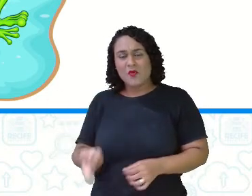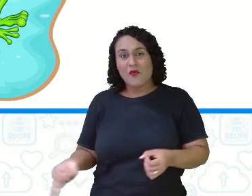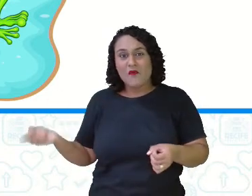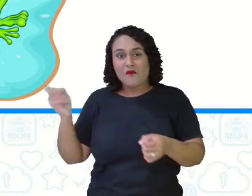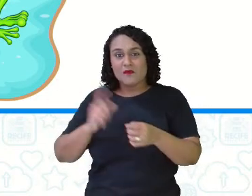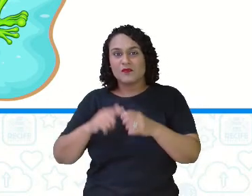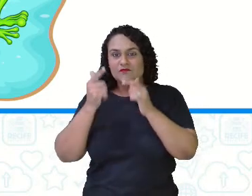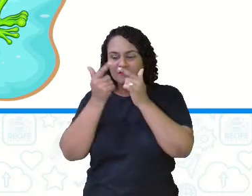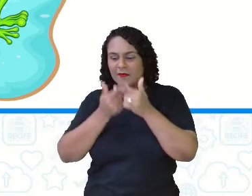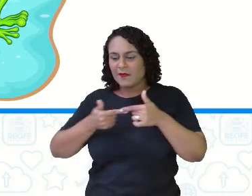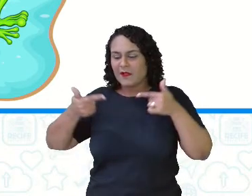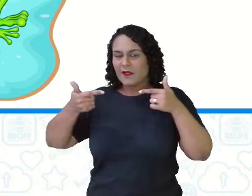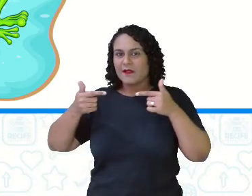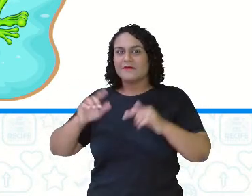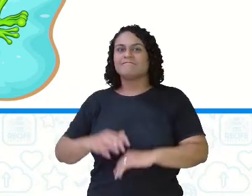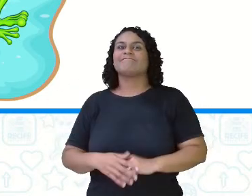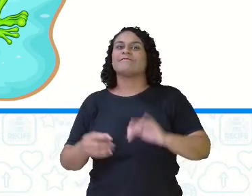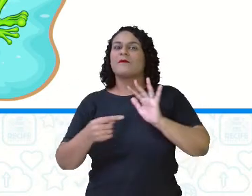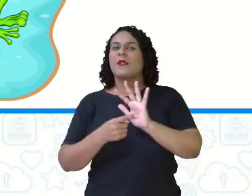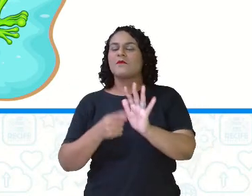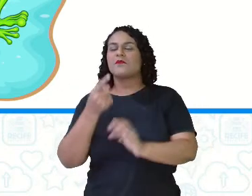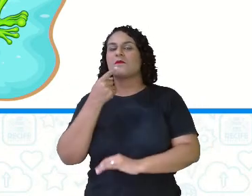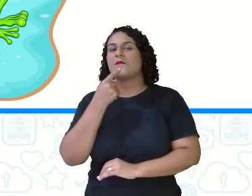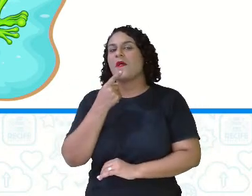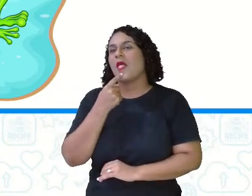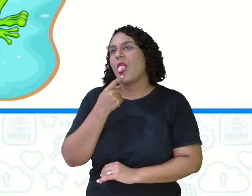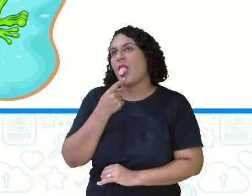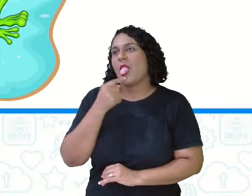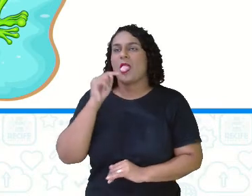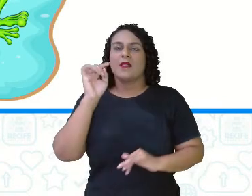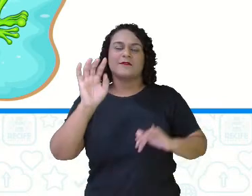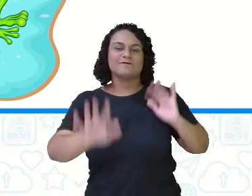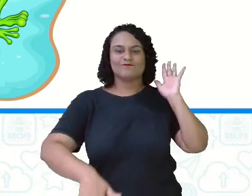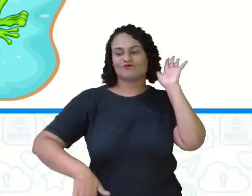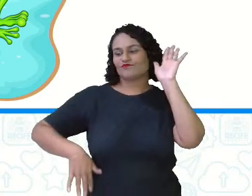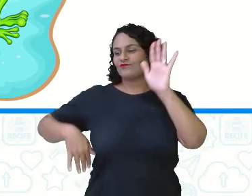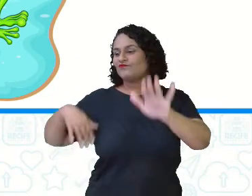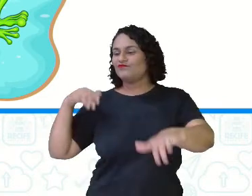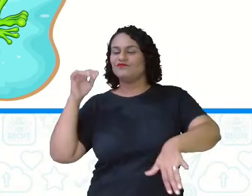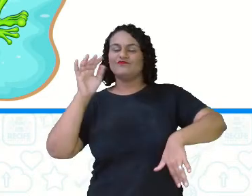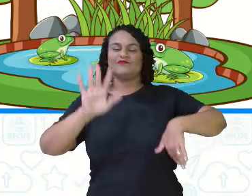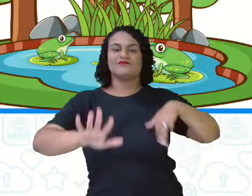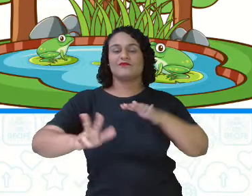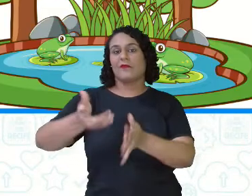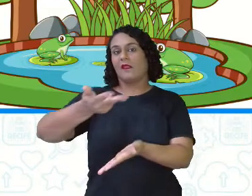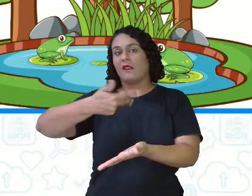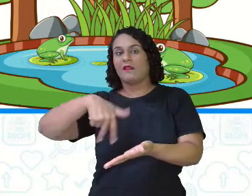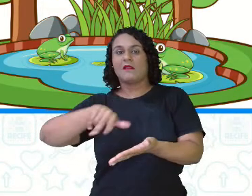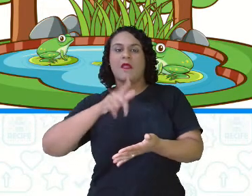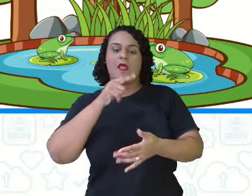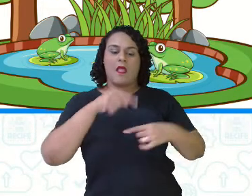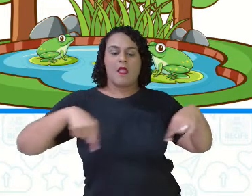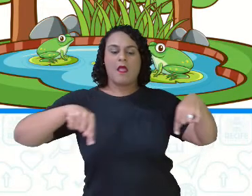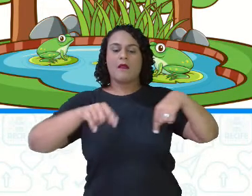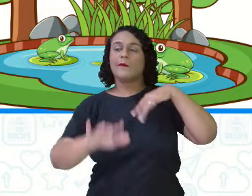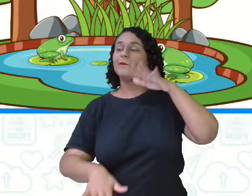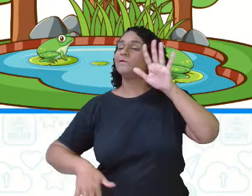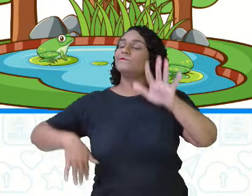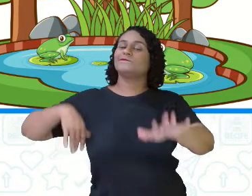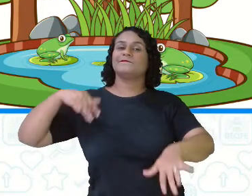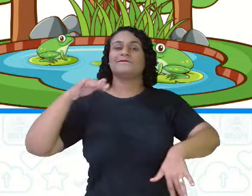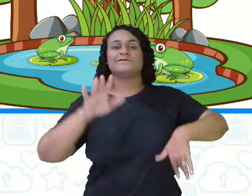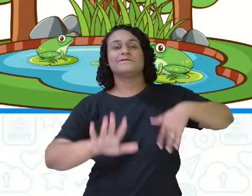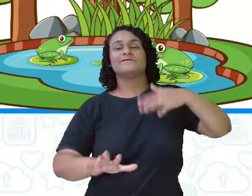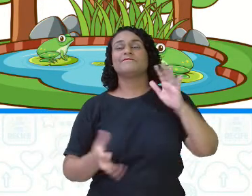e mostrou a língua. Foi embora nadando, cantando e dançando na água. A partir